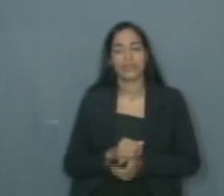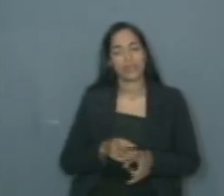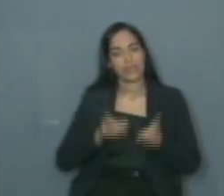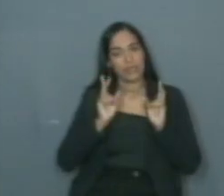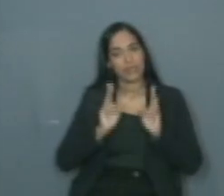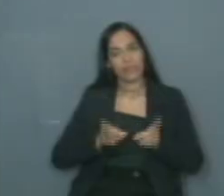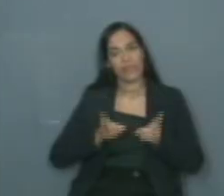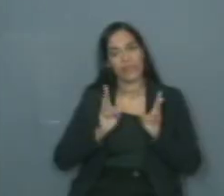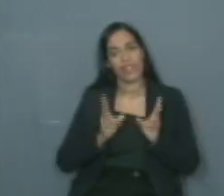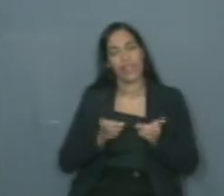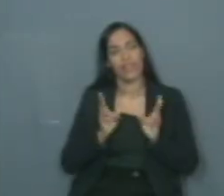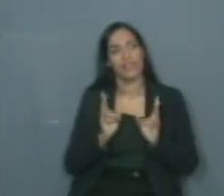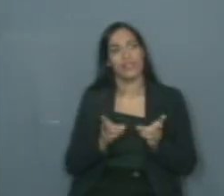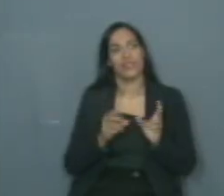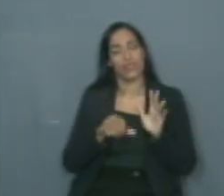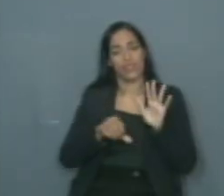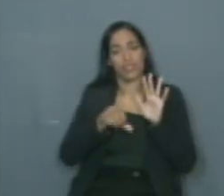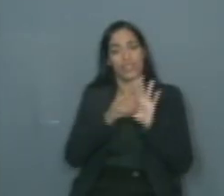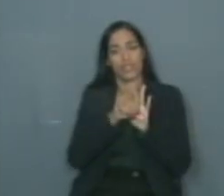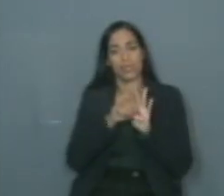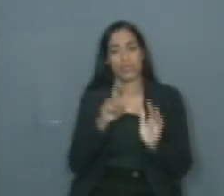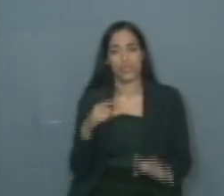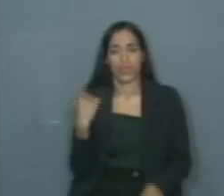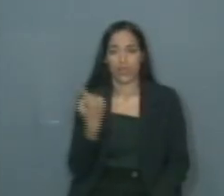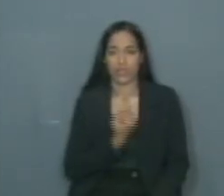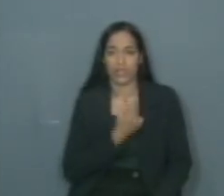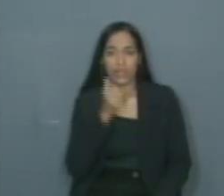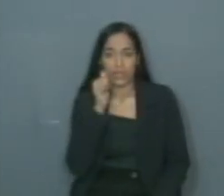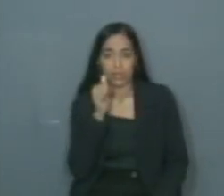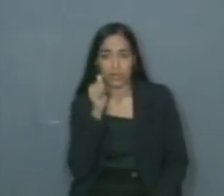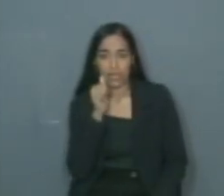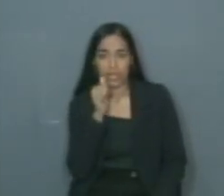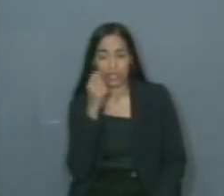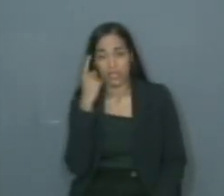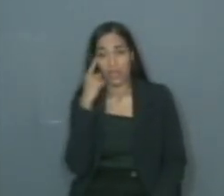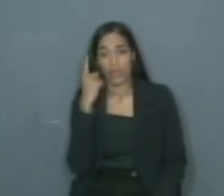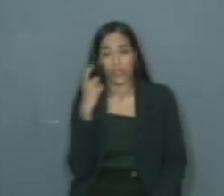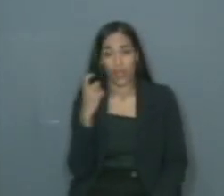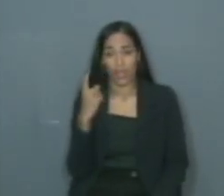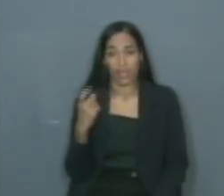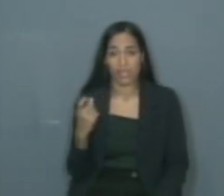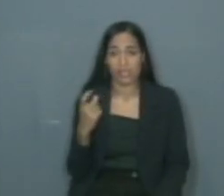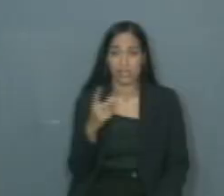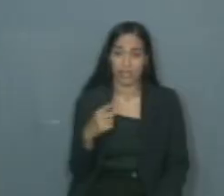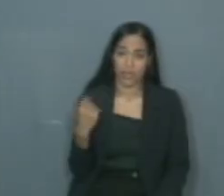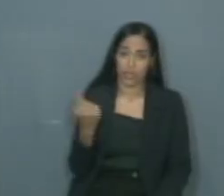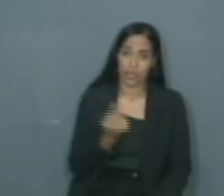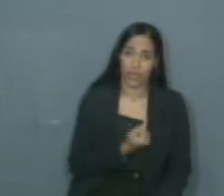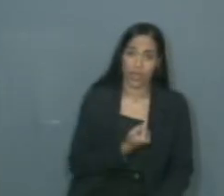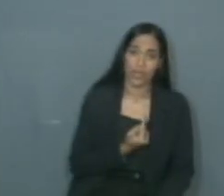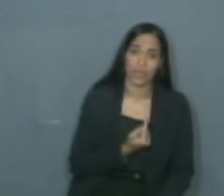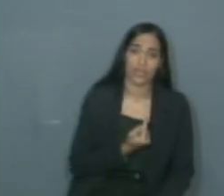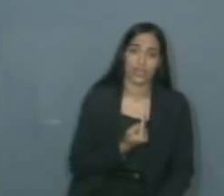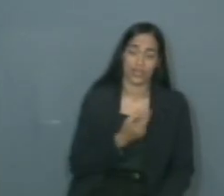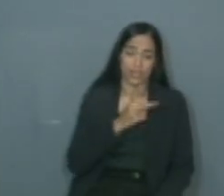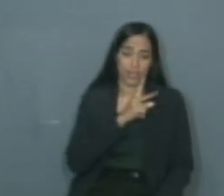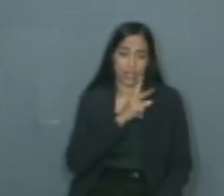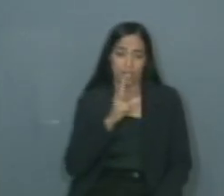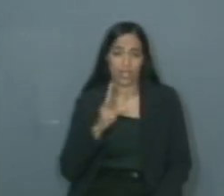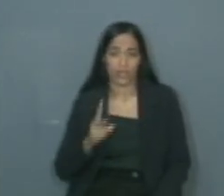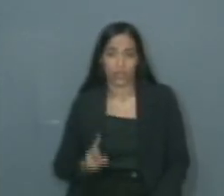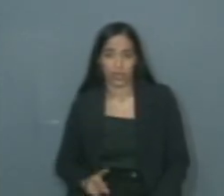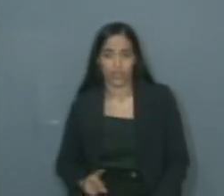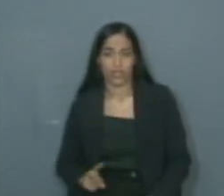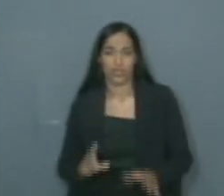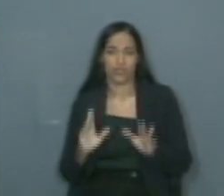seguem os crimes contra nós mulheres. A violência contra nós, quando chega nesse âmbito, vereadoras,